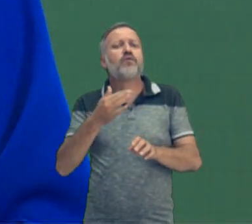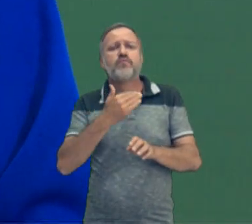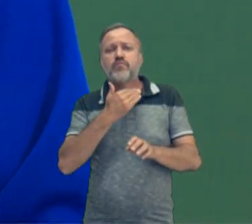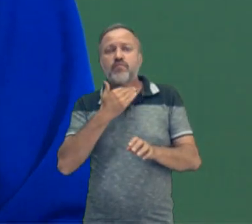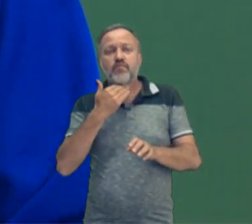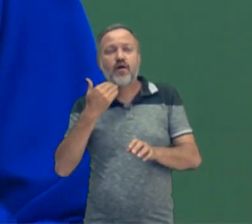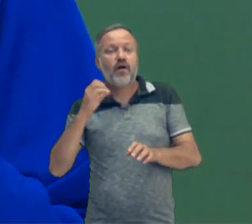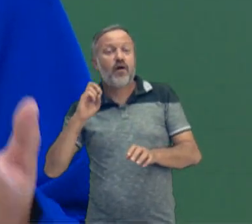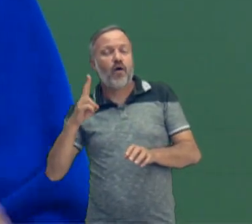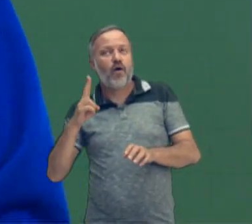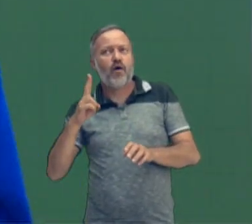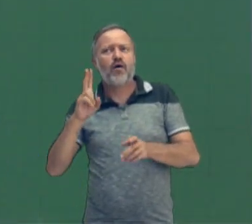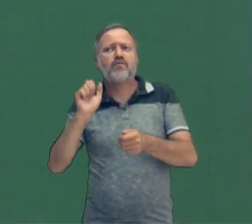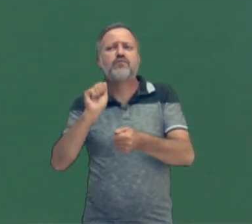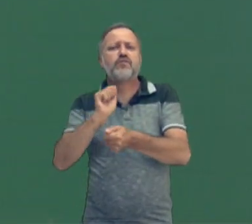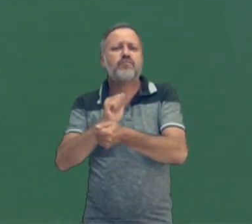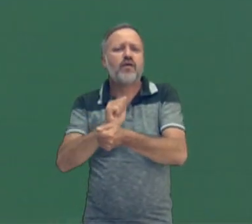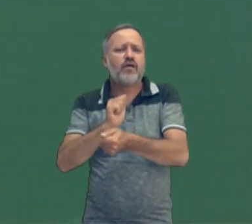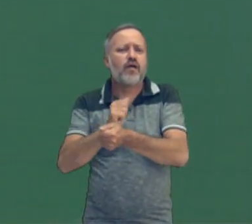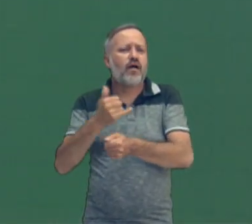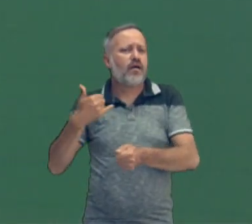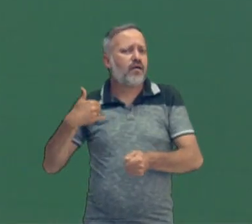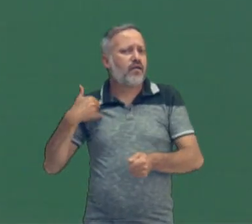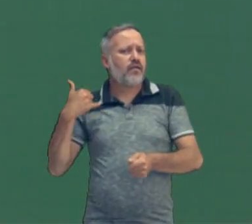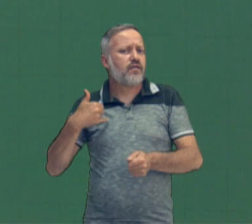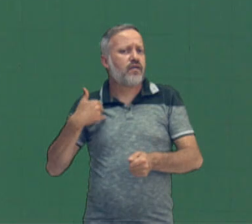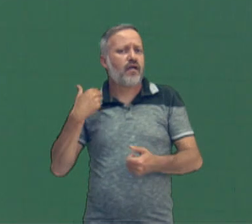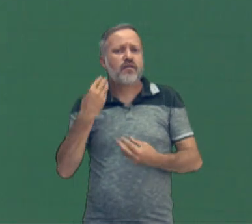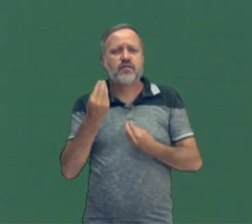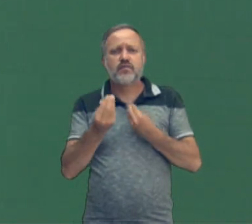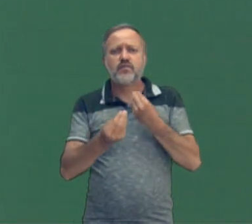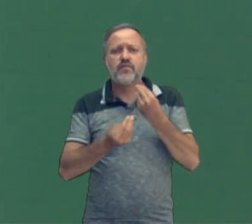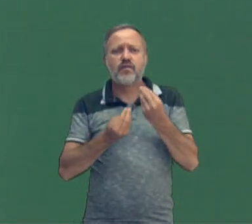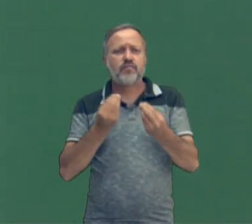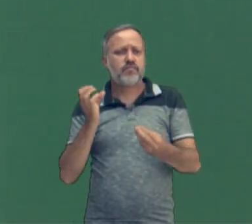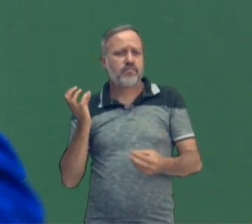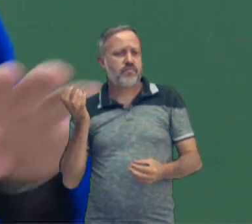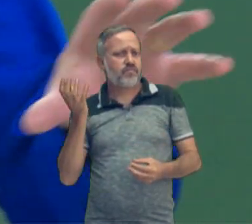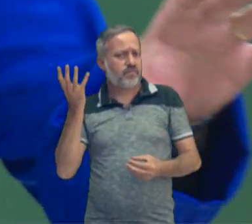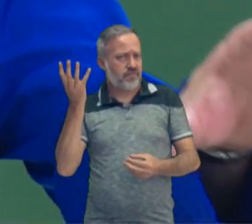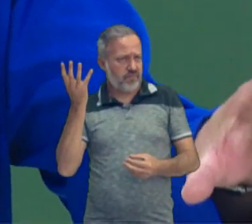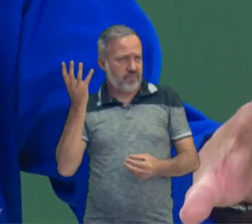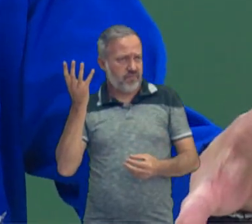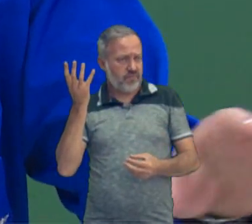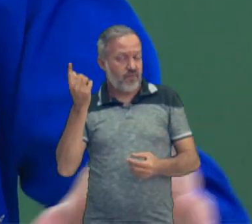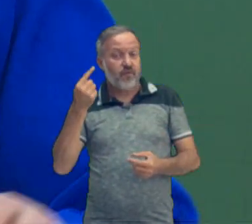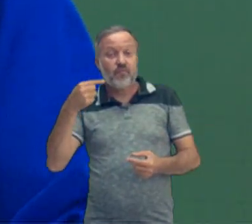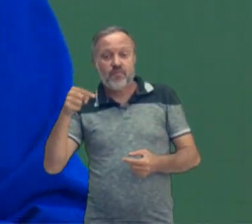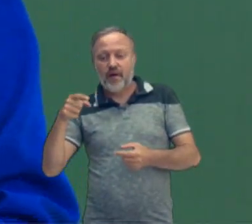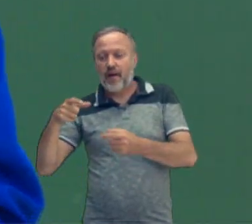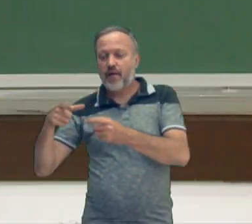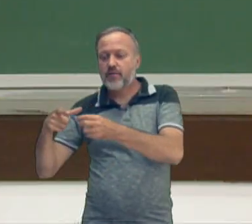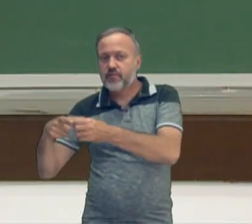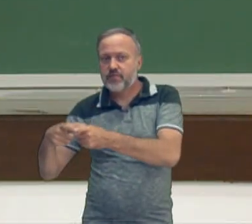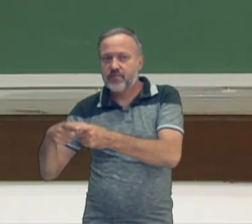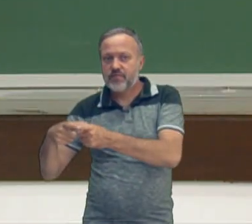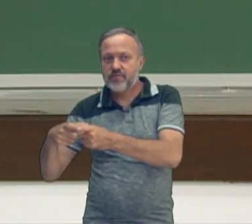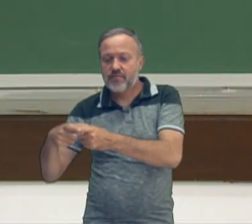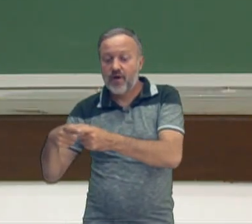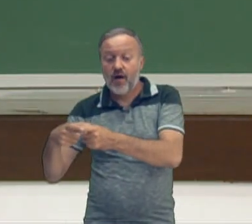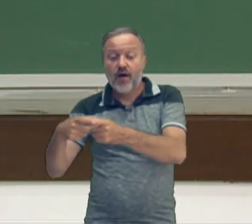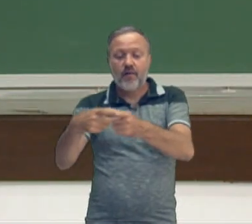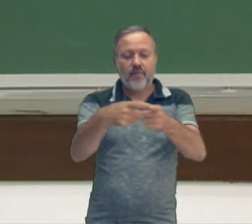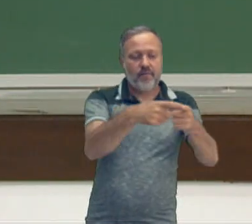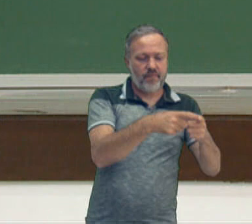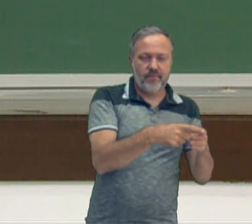vida, densidade demográfica, como que está acontecendo isso? Como é que vai numa região, como é que vai em outra